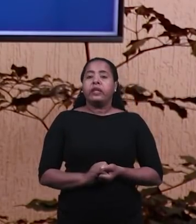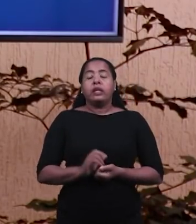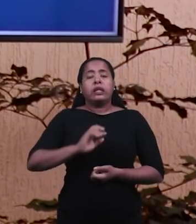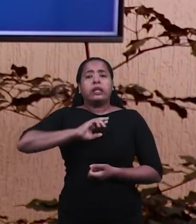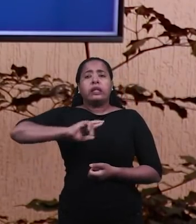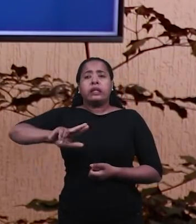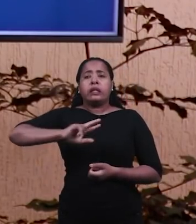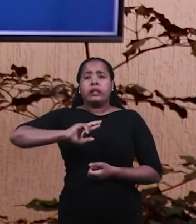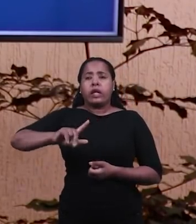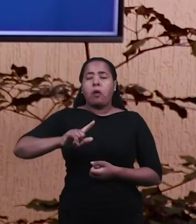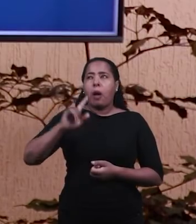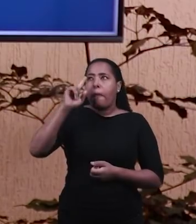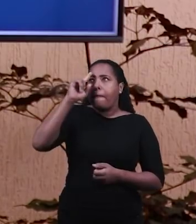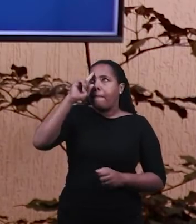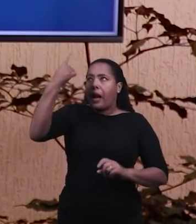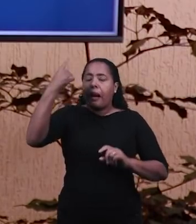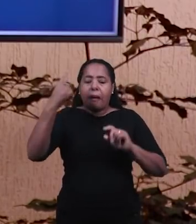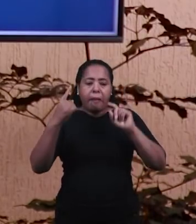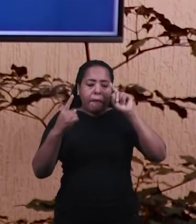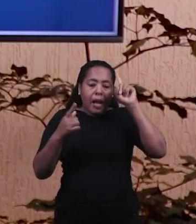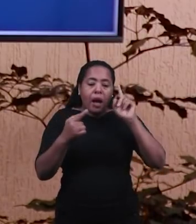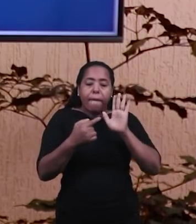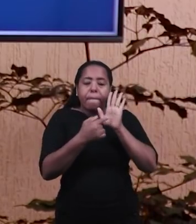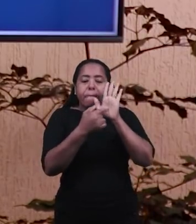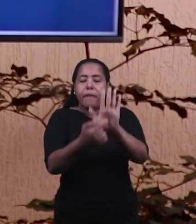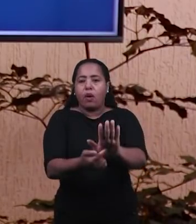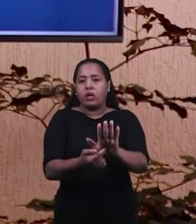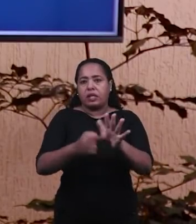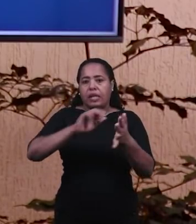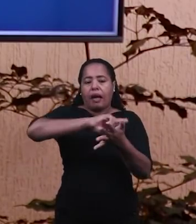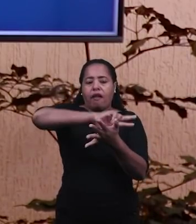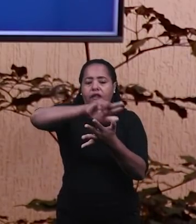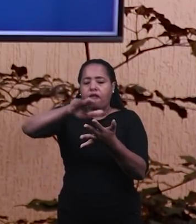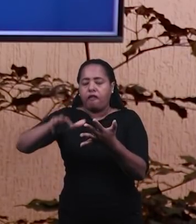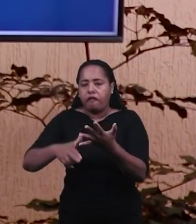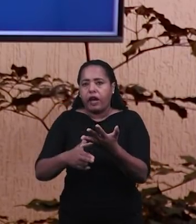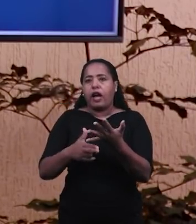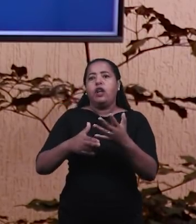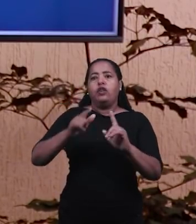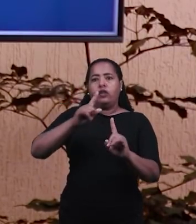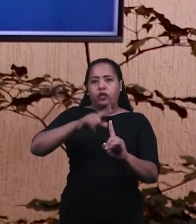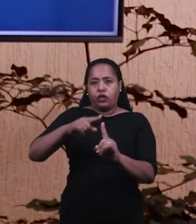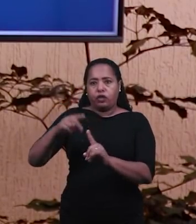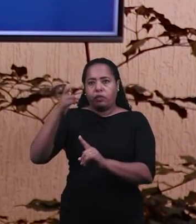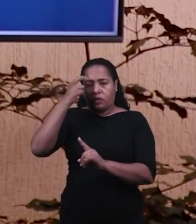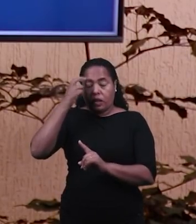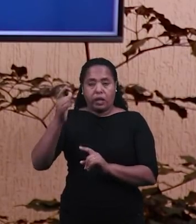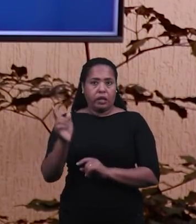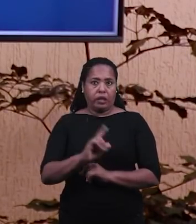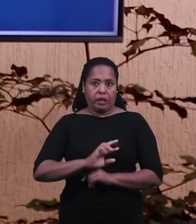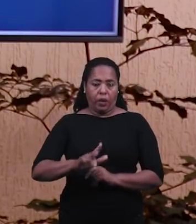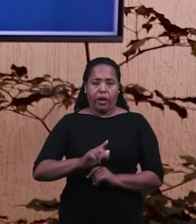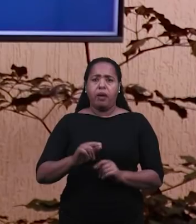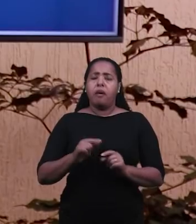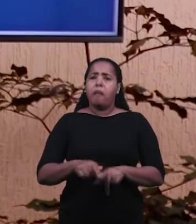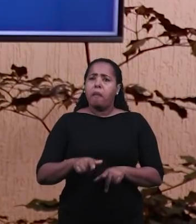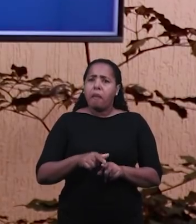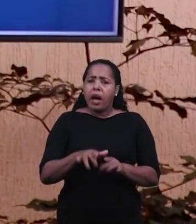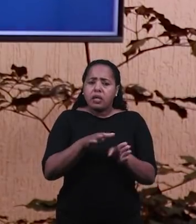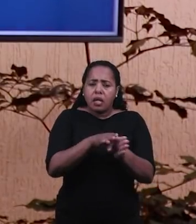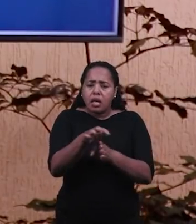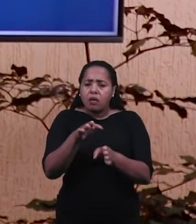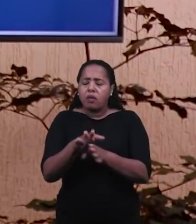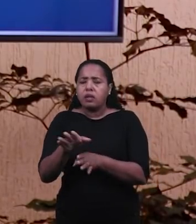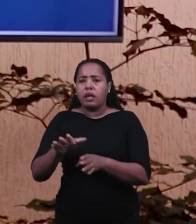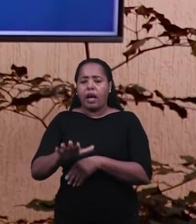a nossa ideia aqui falar sobre esses vários tipos de inteligência, mas alertar os irmãos para essa